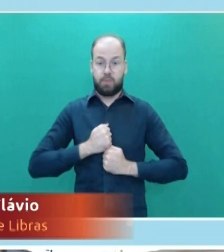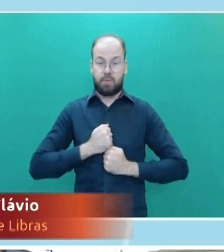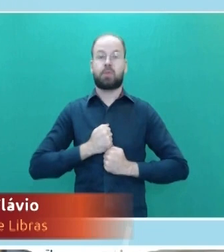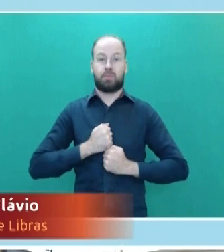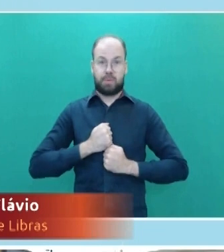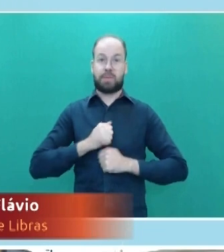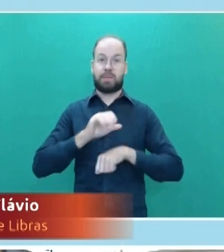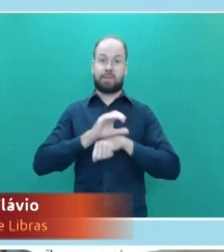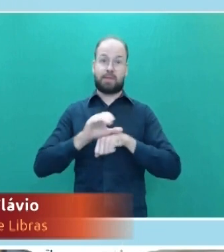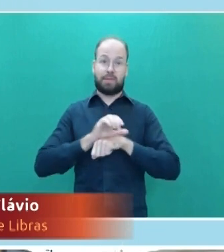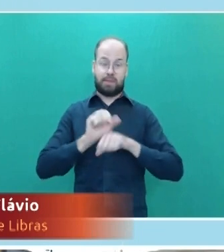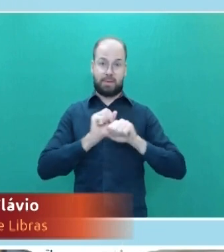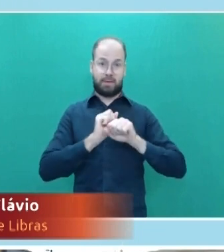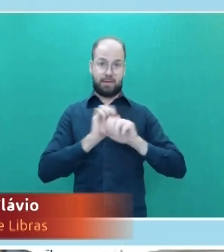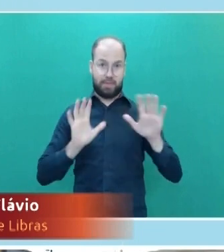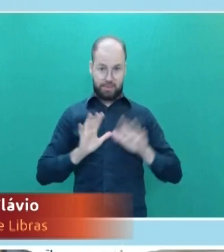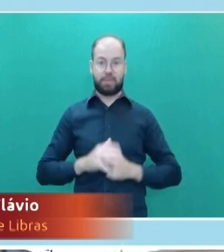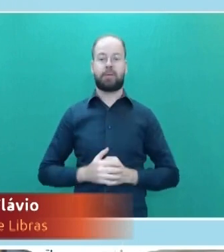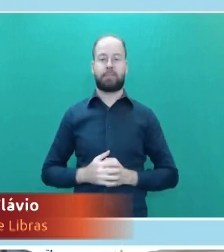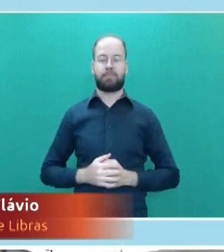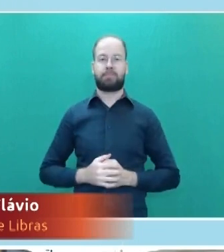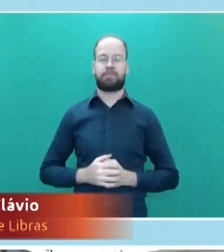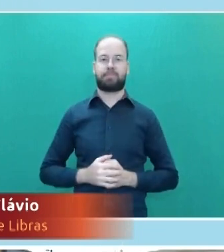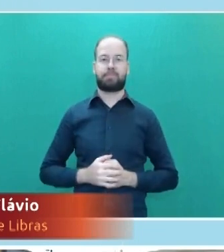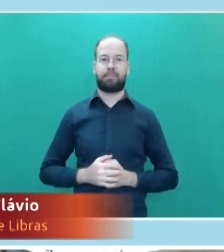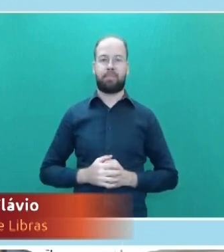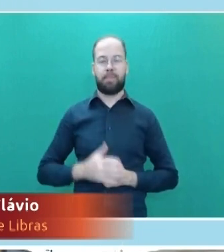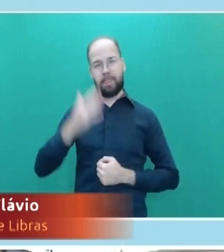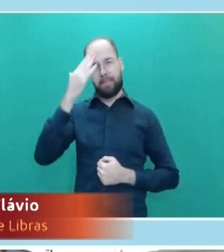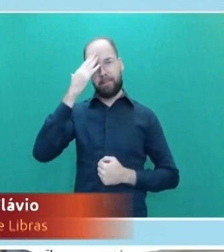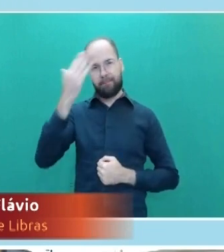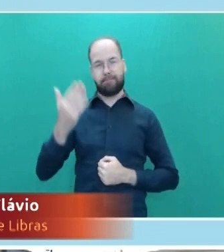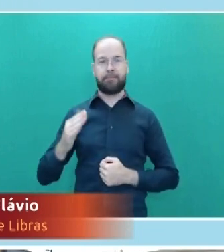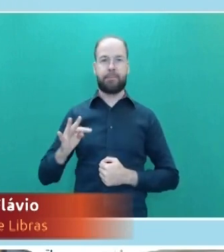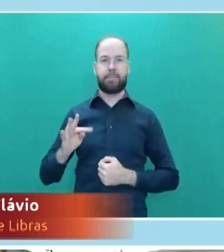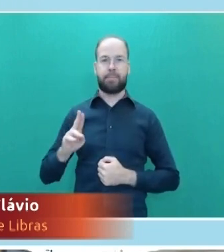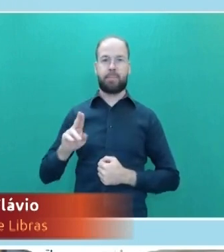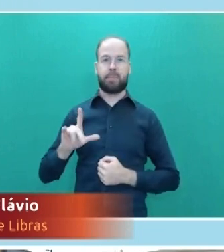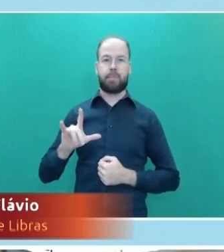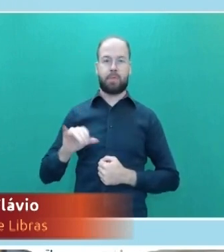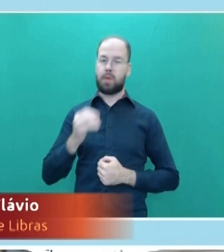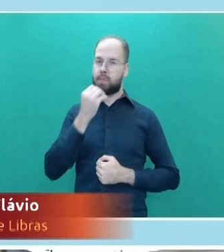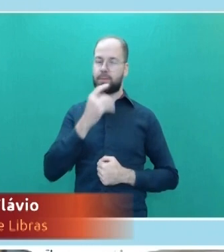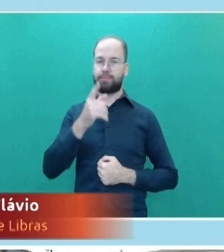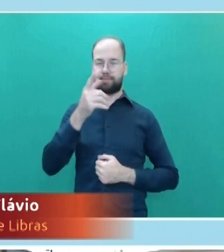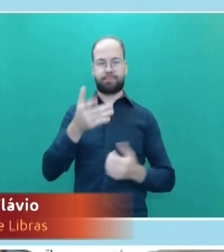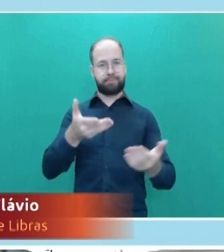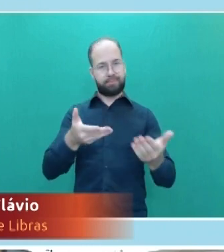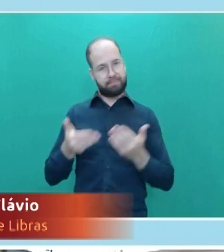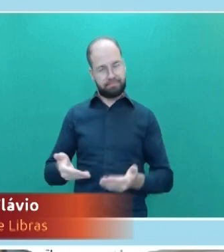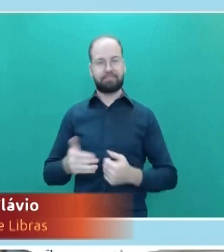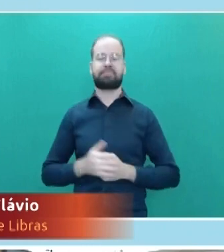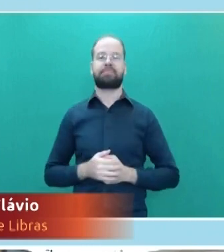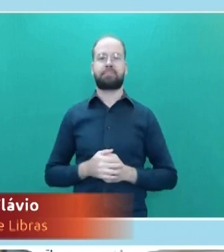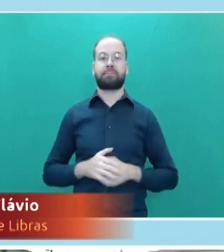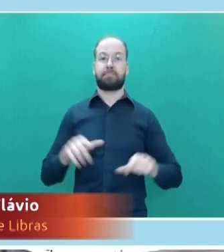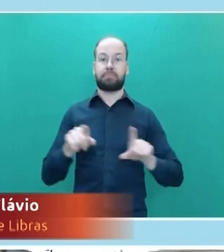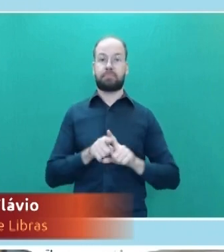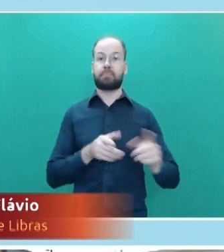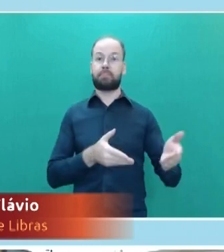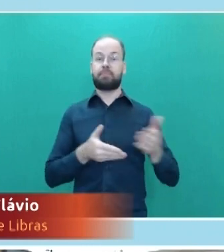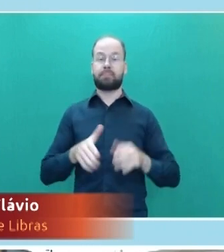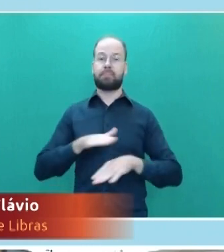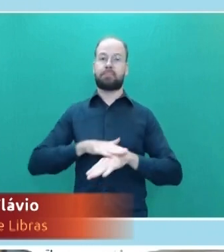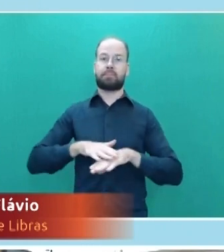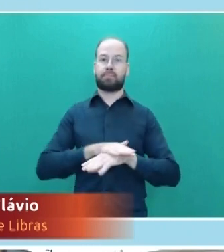terno cinza claro. Obrigada, Túlio, muito bom contar com o senhor aqui. Também convido para essa conversa o